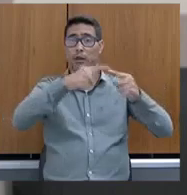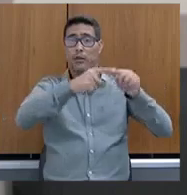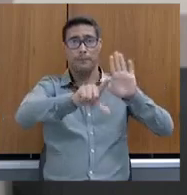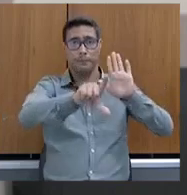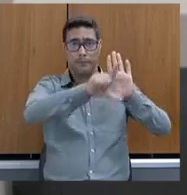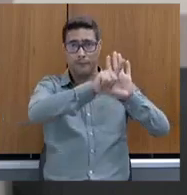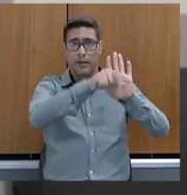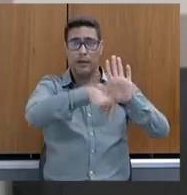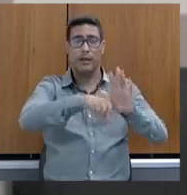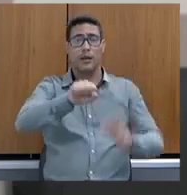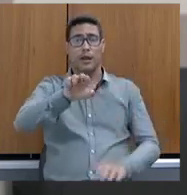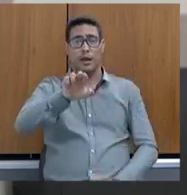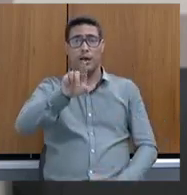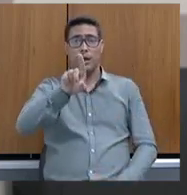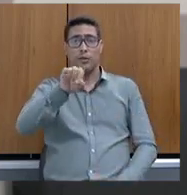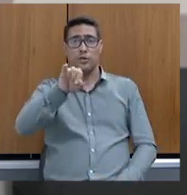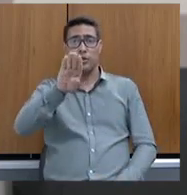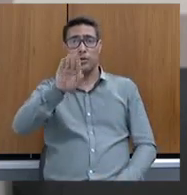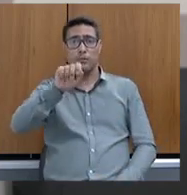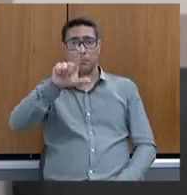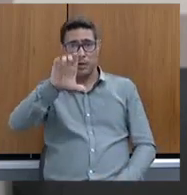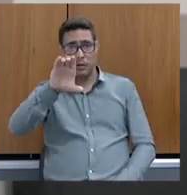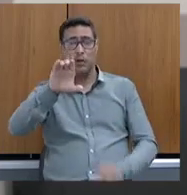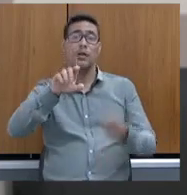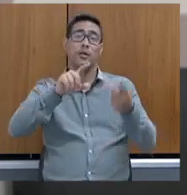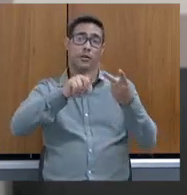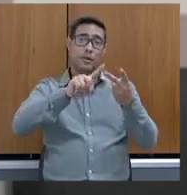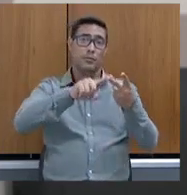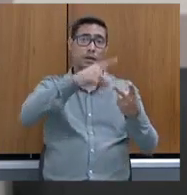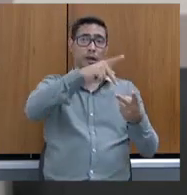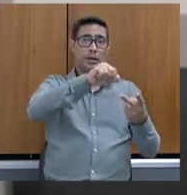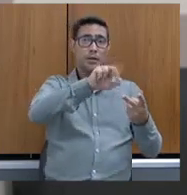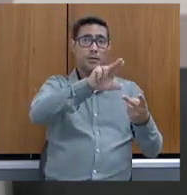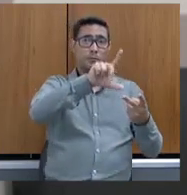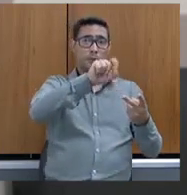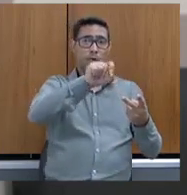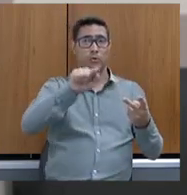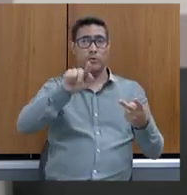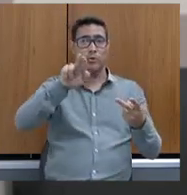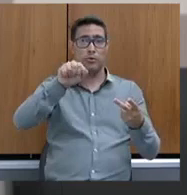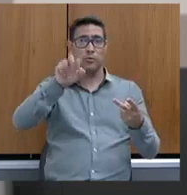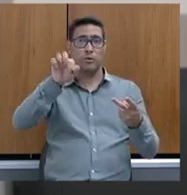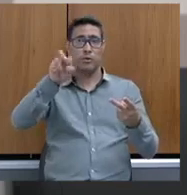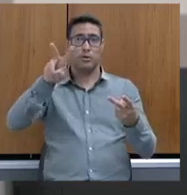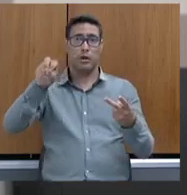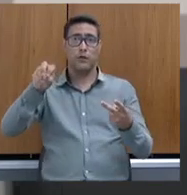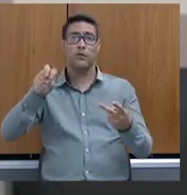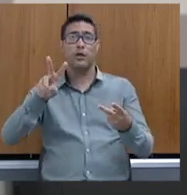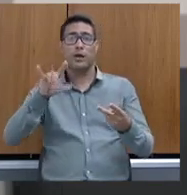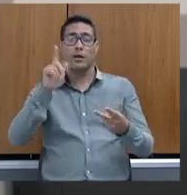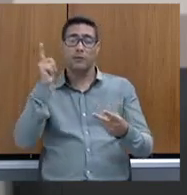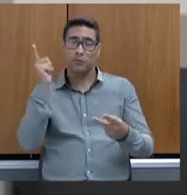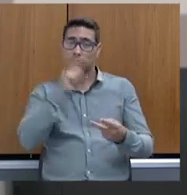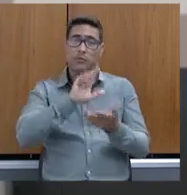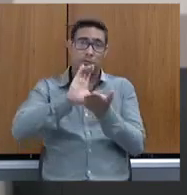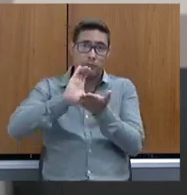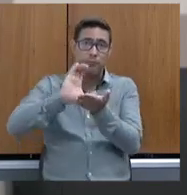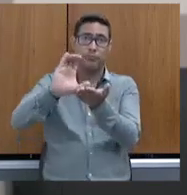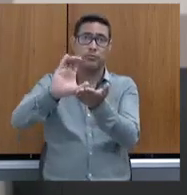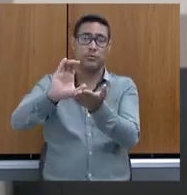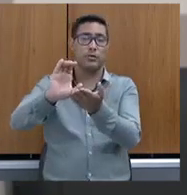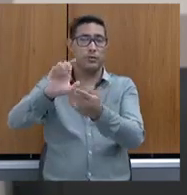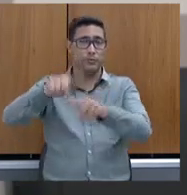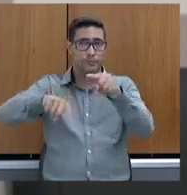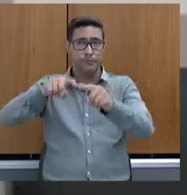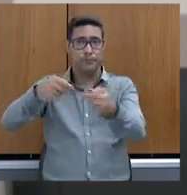ald Blanc vieram ao Paulo Gustavo nós vamos poder a partir desse cadastro transferir diretamente os recursos porque realmente